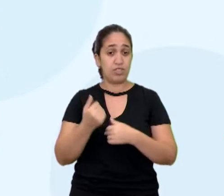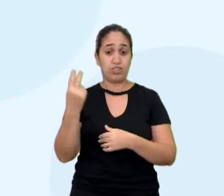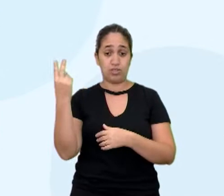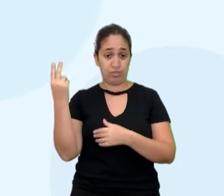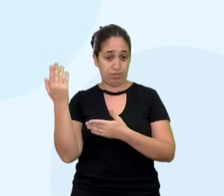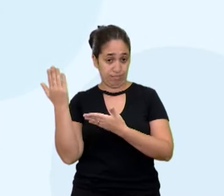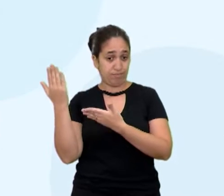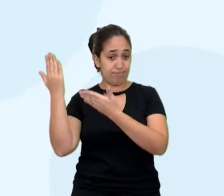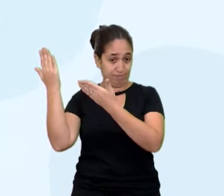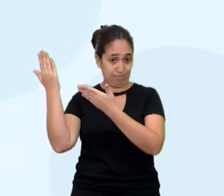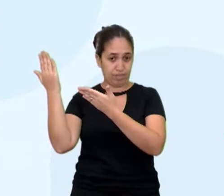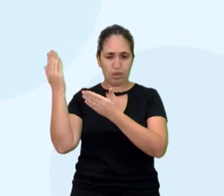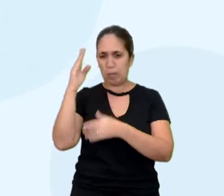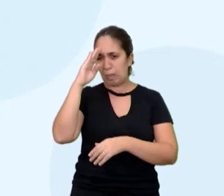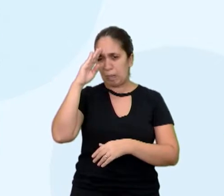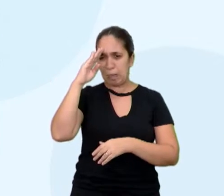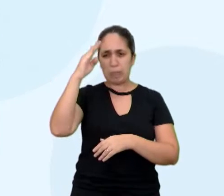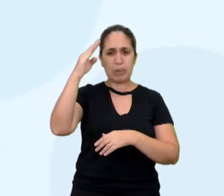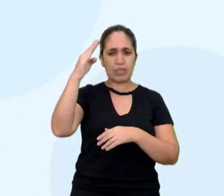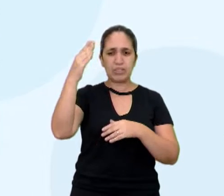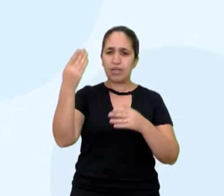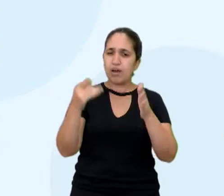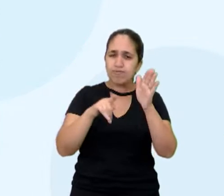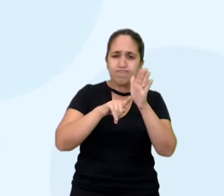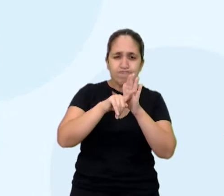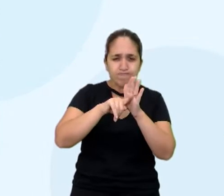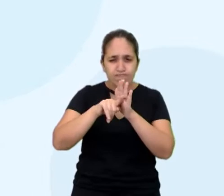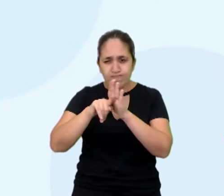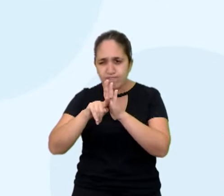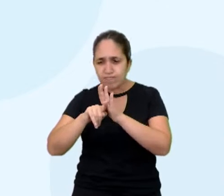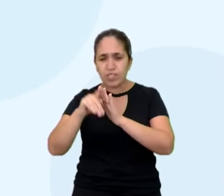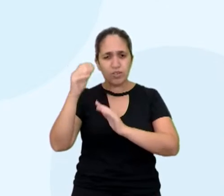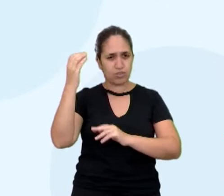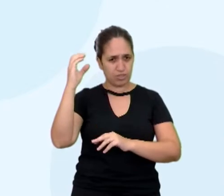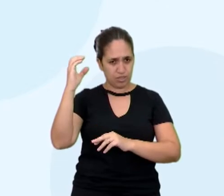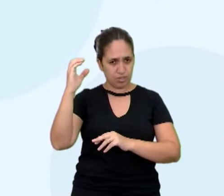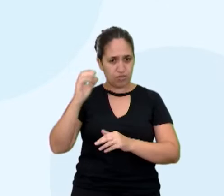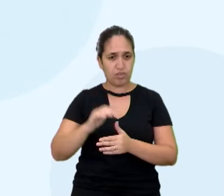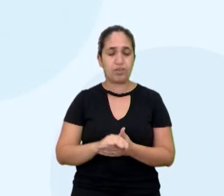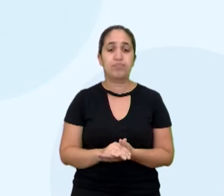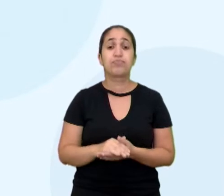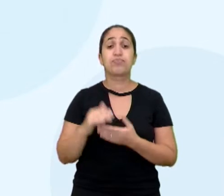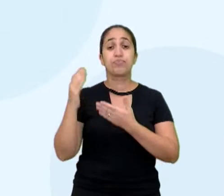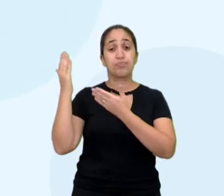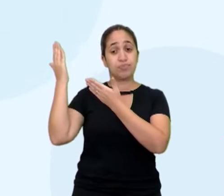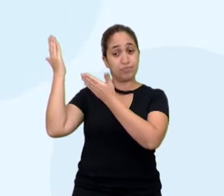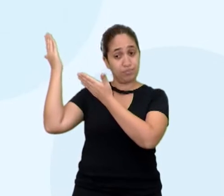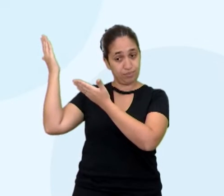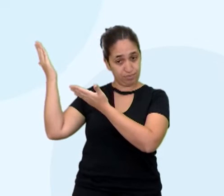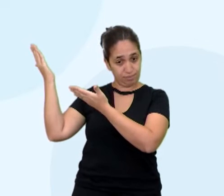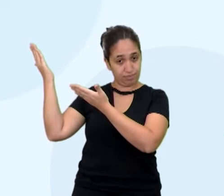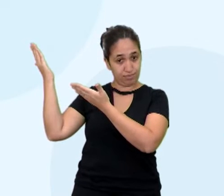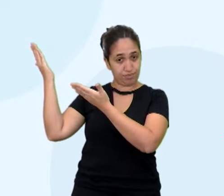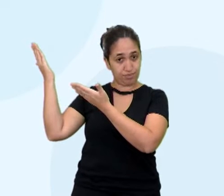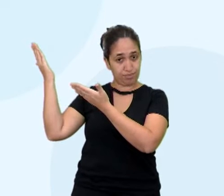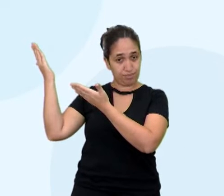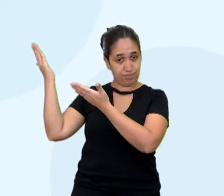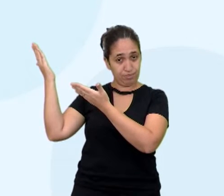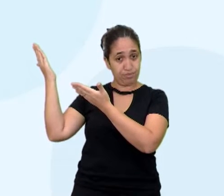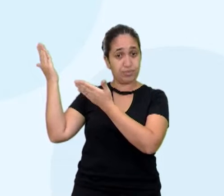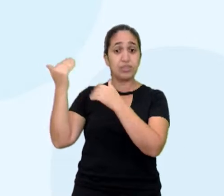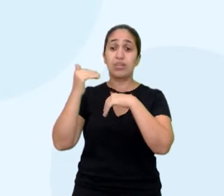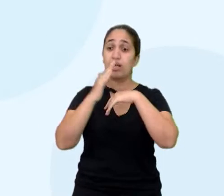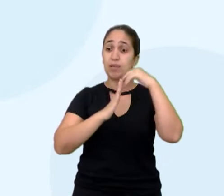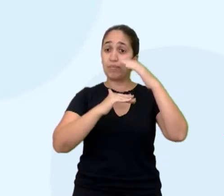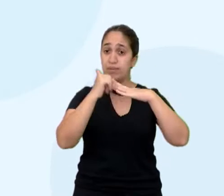as habilidades principalmente de investigação científica. E aí, também para vocês, estão aparecendo aí, olha, as habilidades